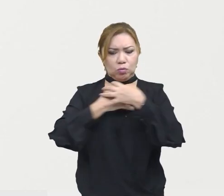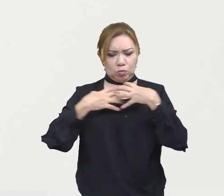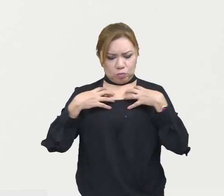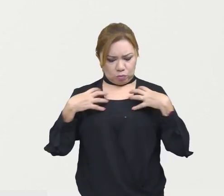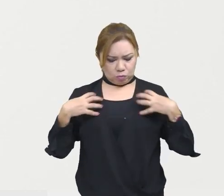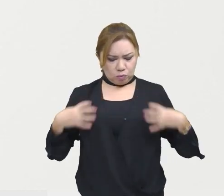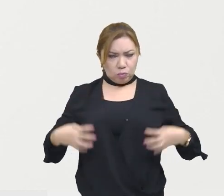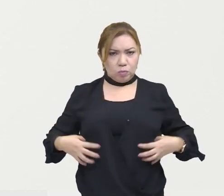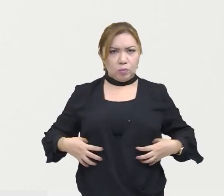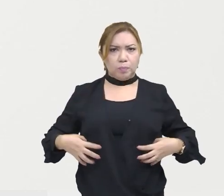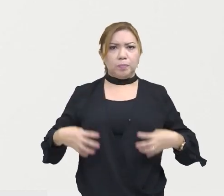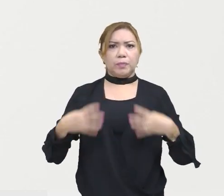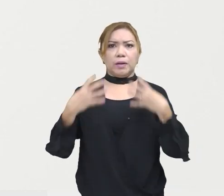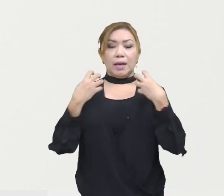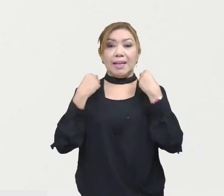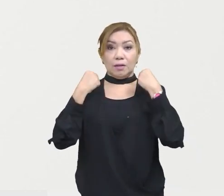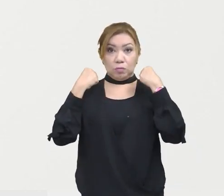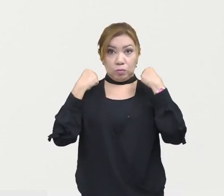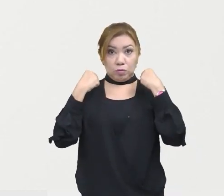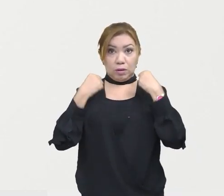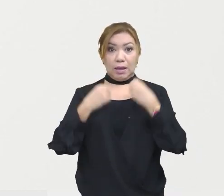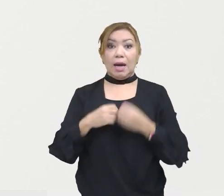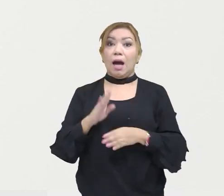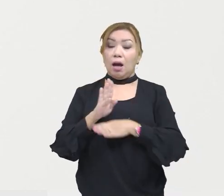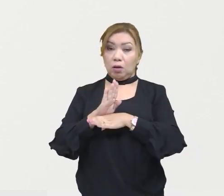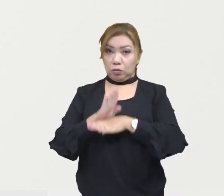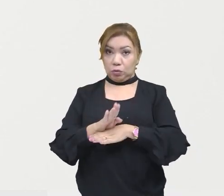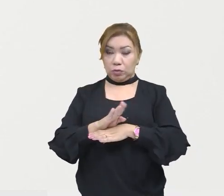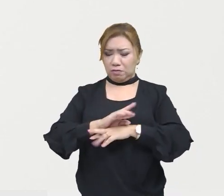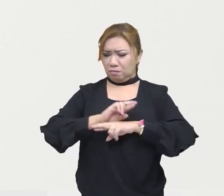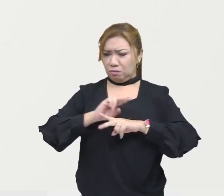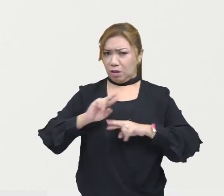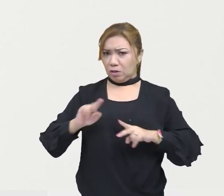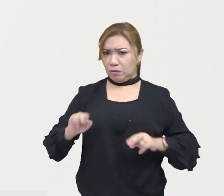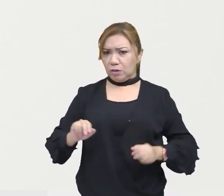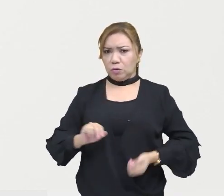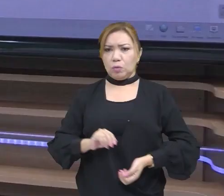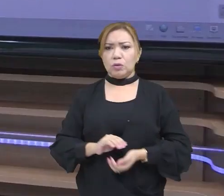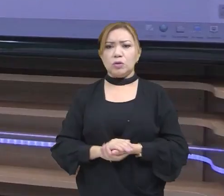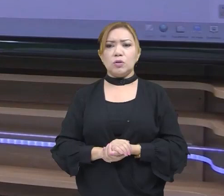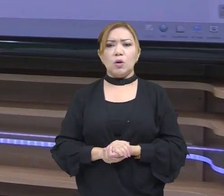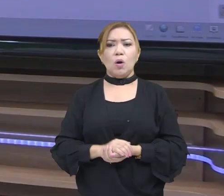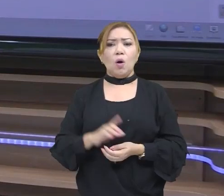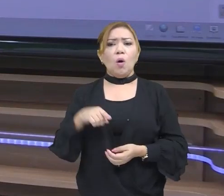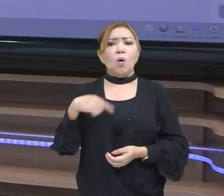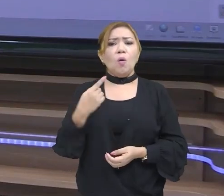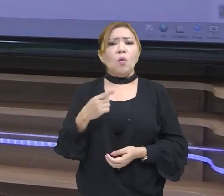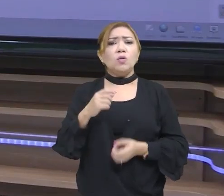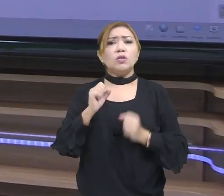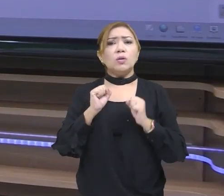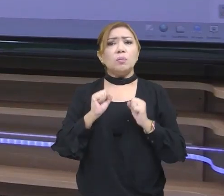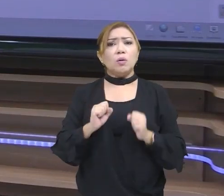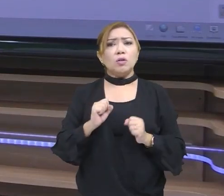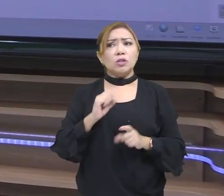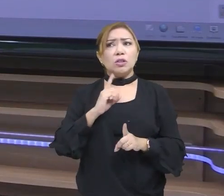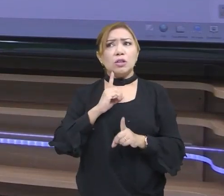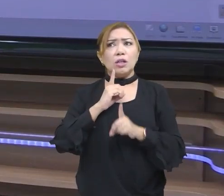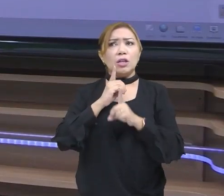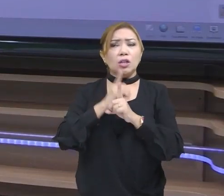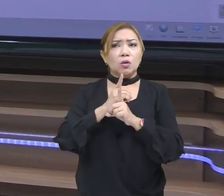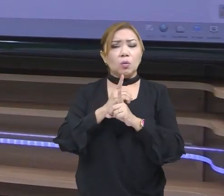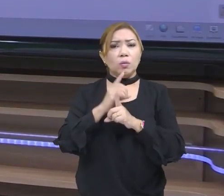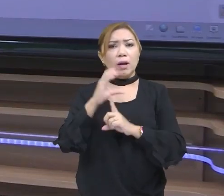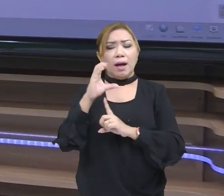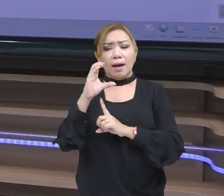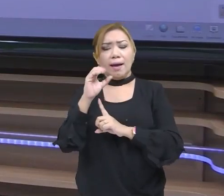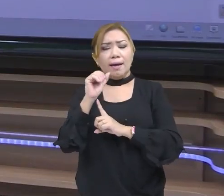hormônios. Então, o cálcio ele ajuda em vários fatores. Mas onde nós podemos encontrar esse cálcio, né? Em que